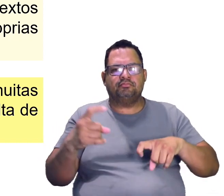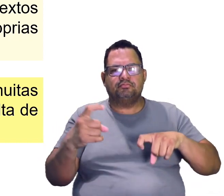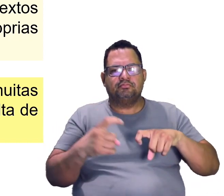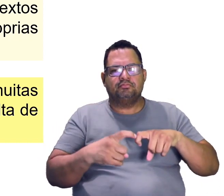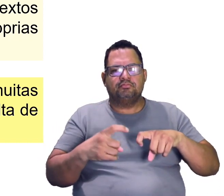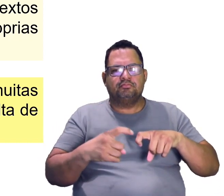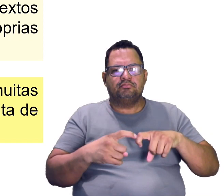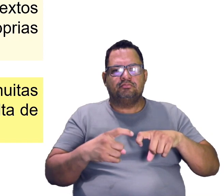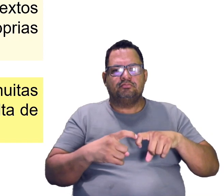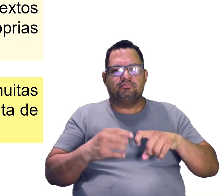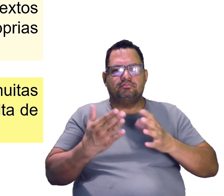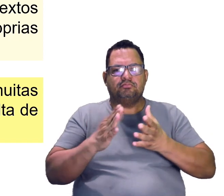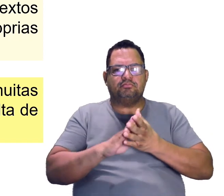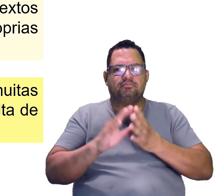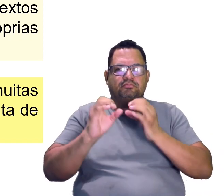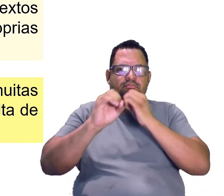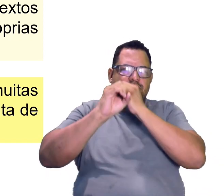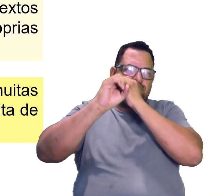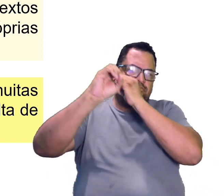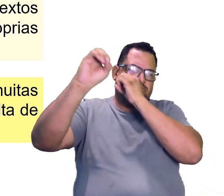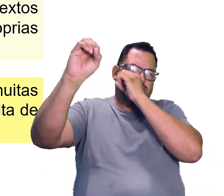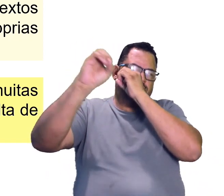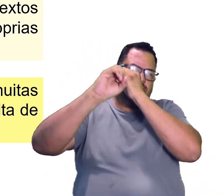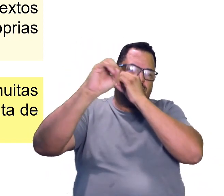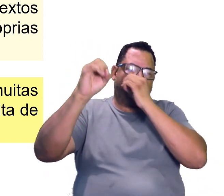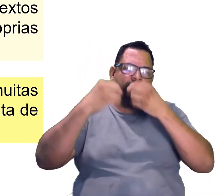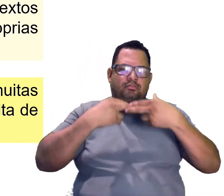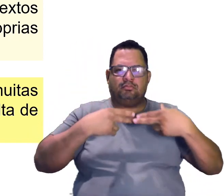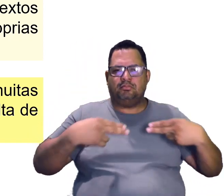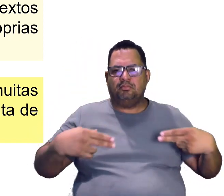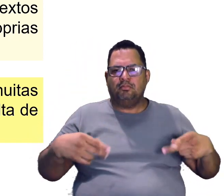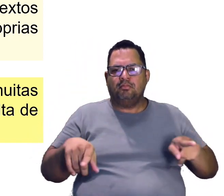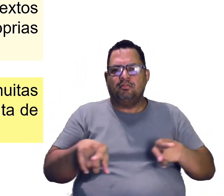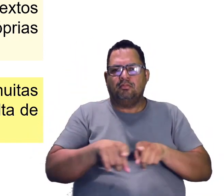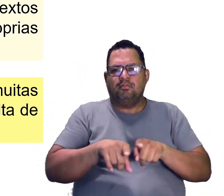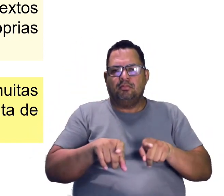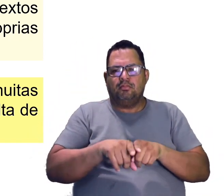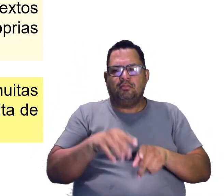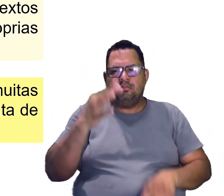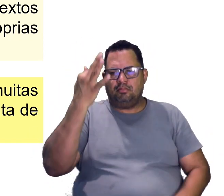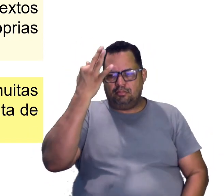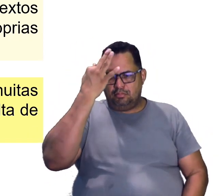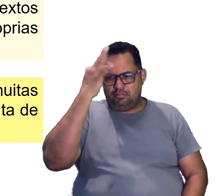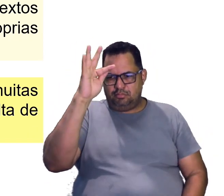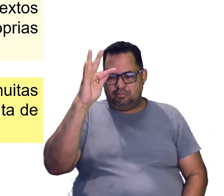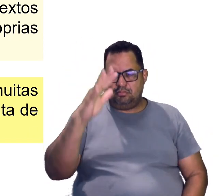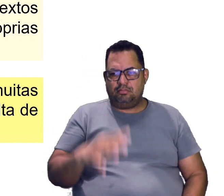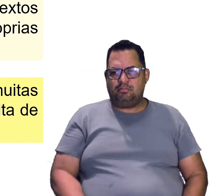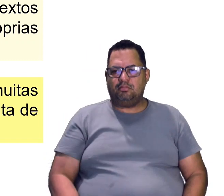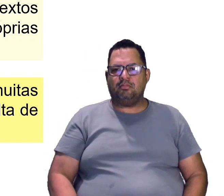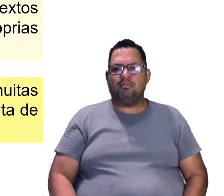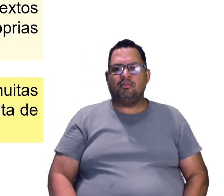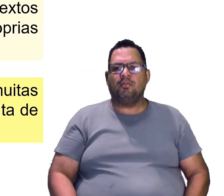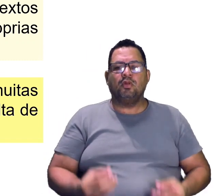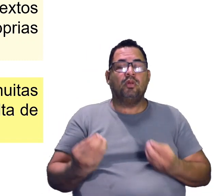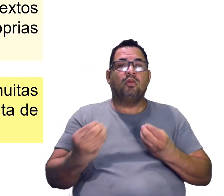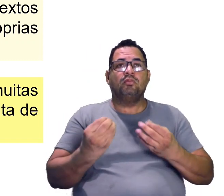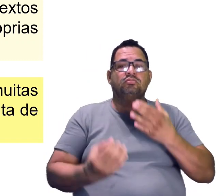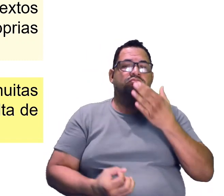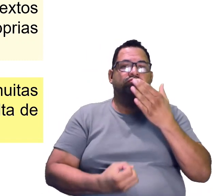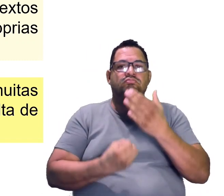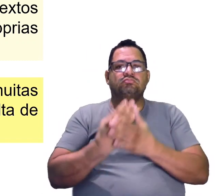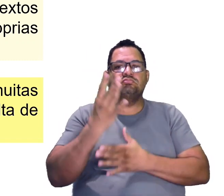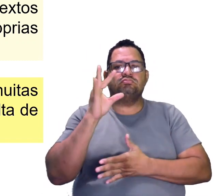medicina, na astrologia e, olha só, na filosofia. Então, veja só a origem da química,